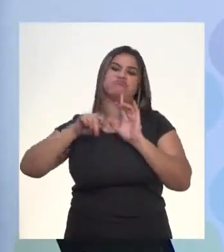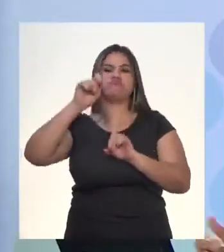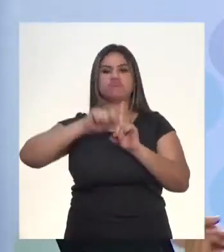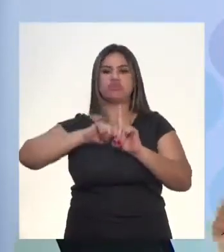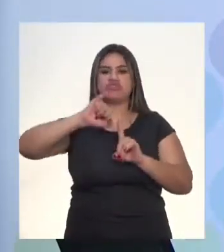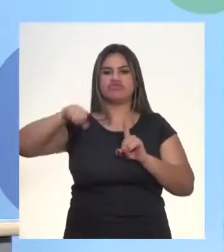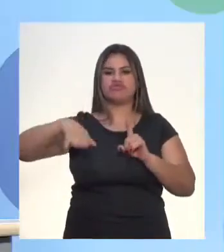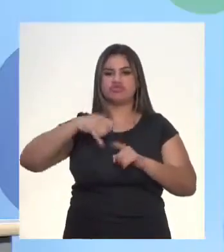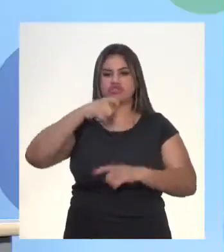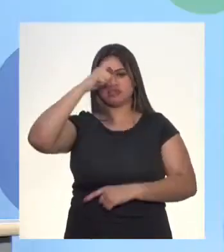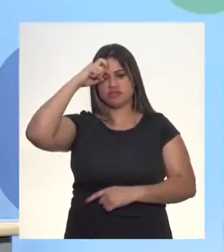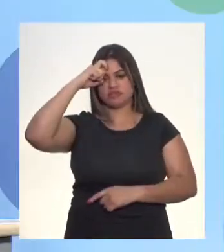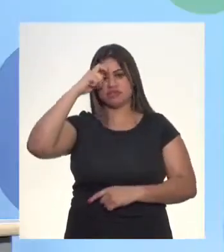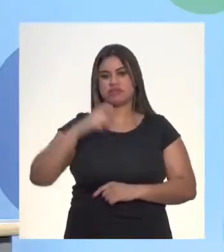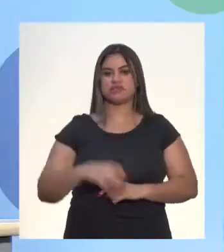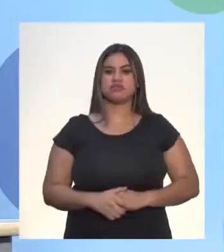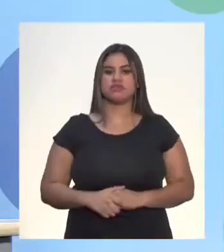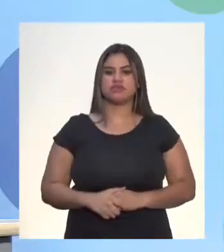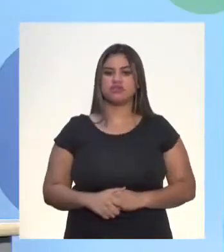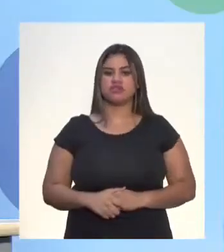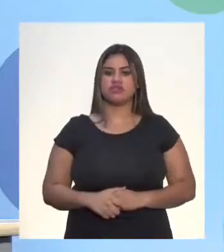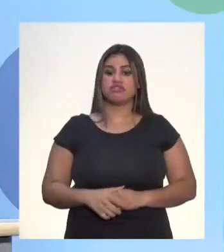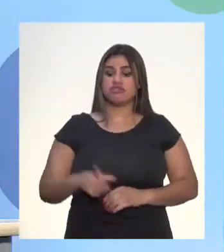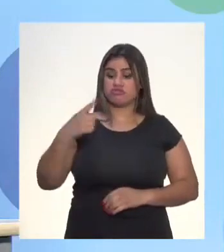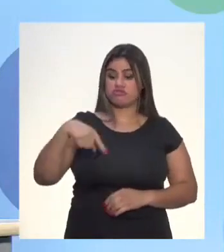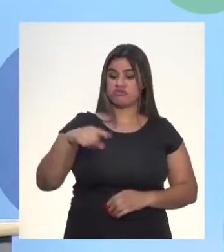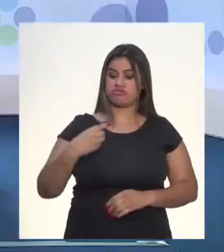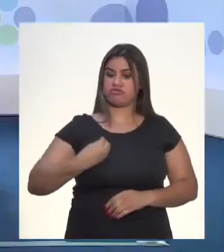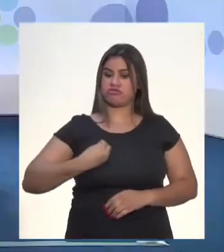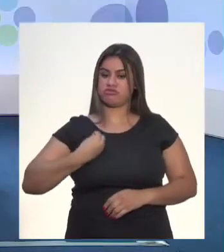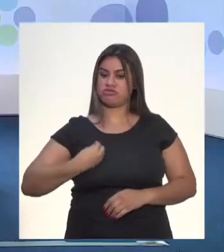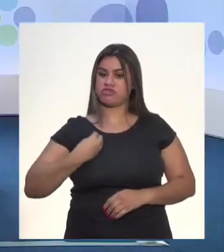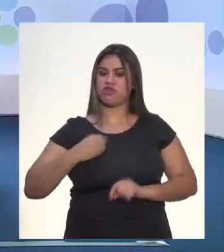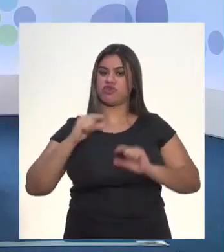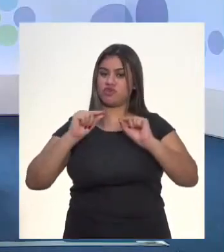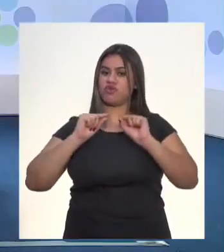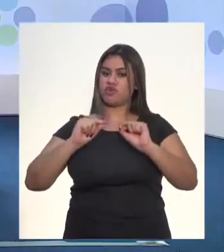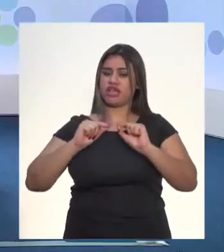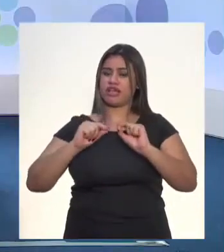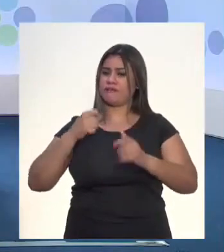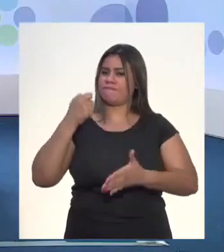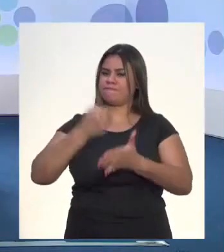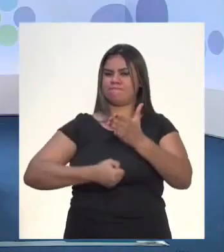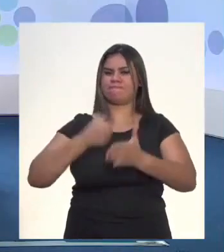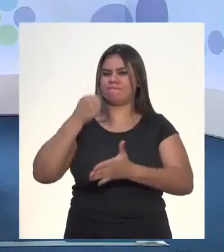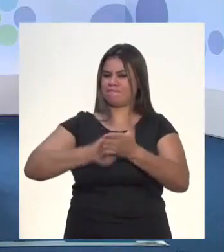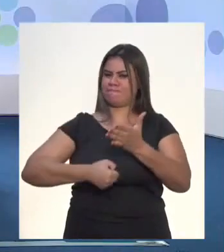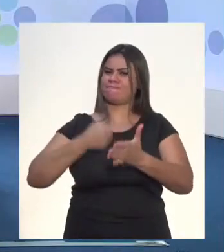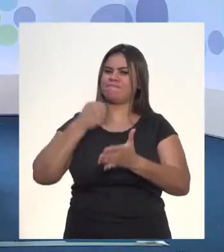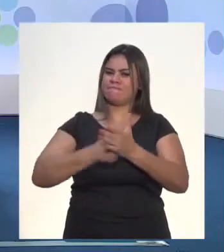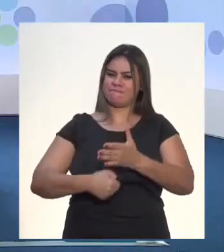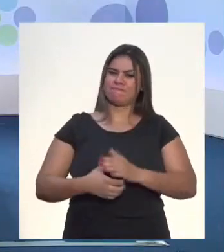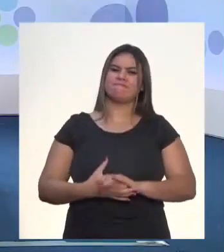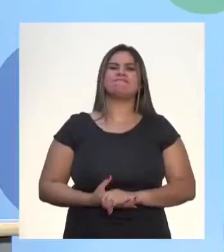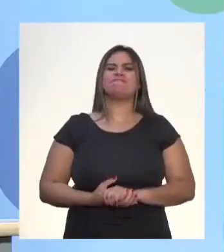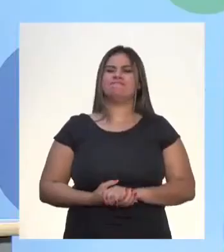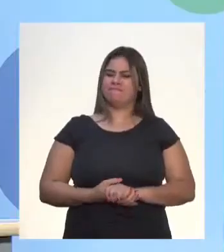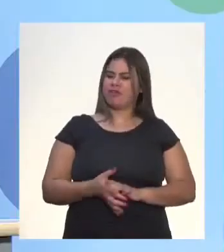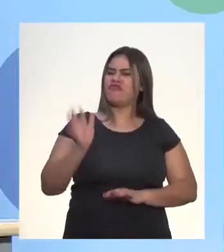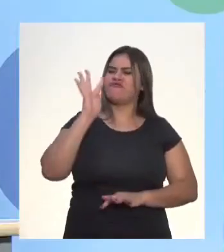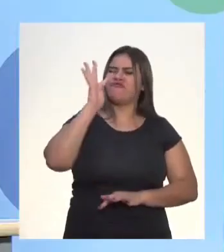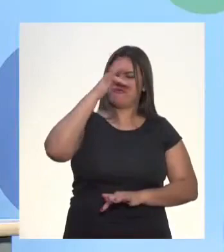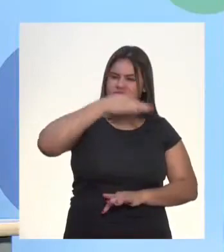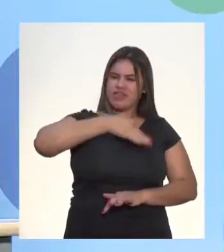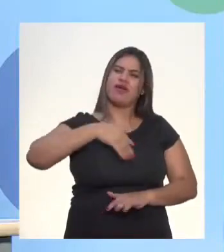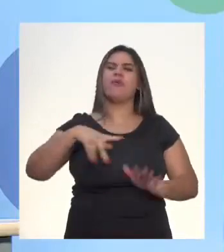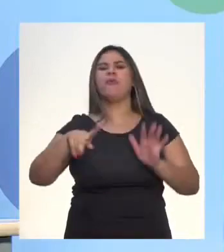E, Fabi, nós temos aqui, nesse chat, só os resistentes. Os resistentes, aqueles fiéis.